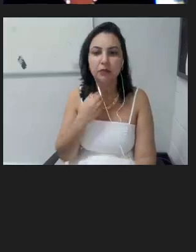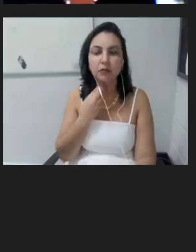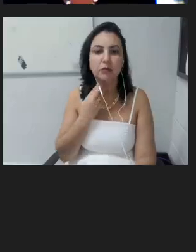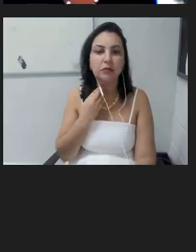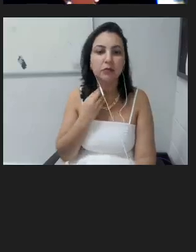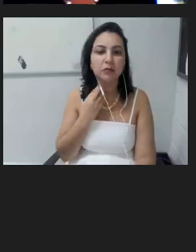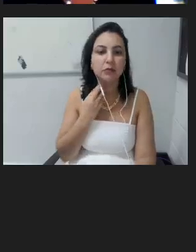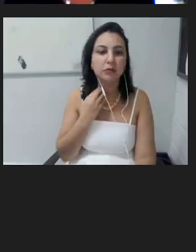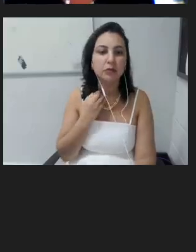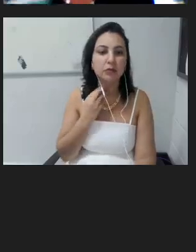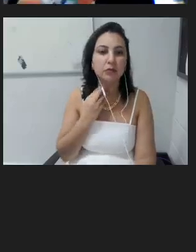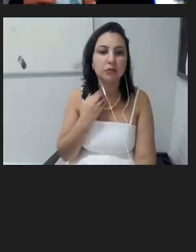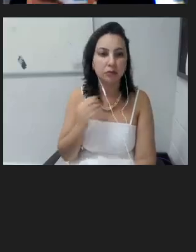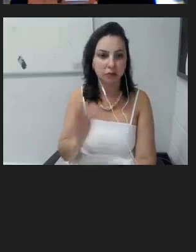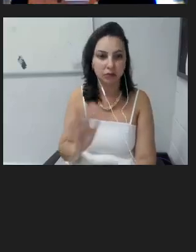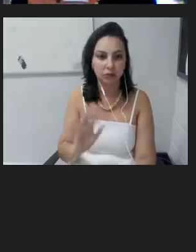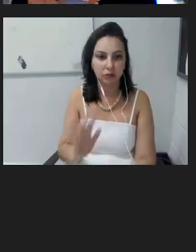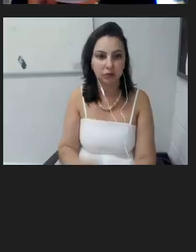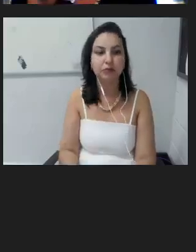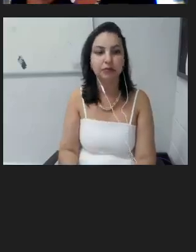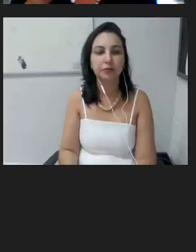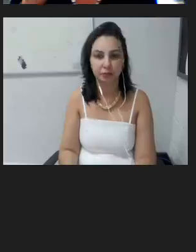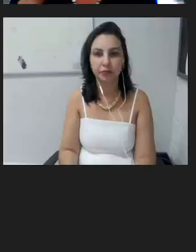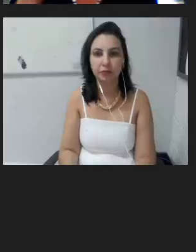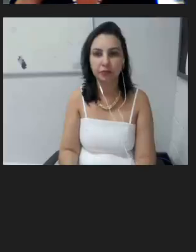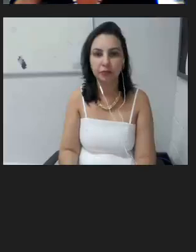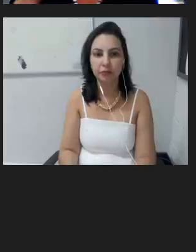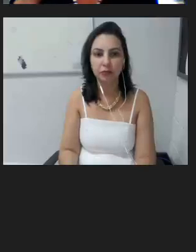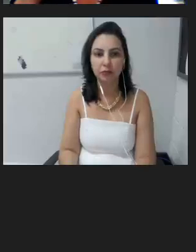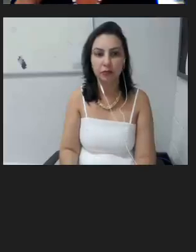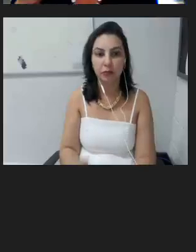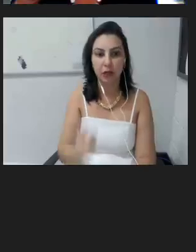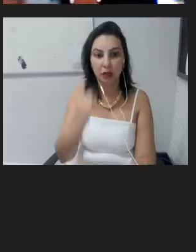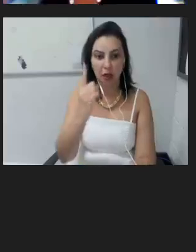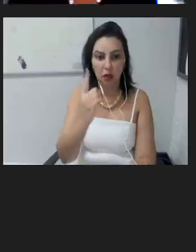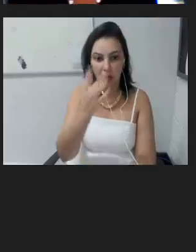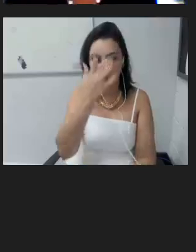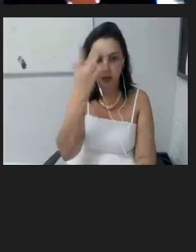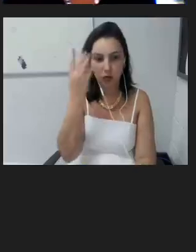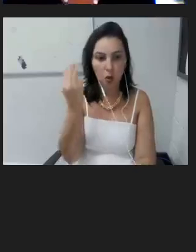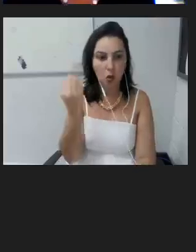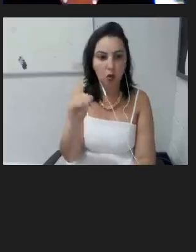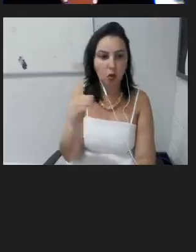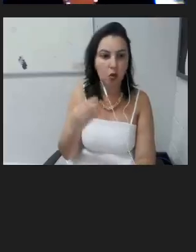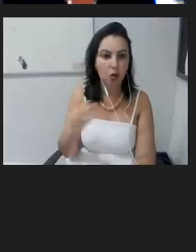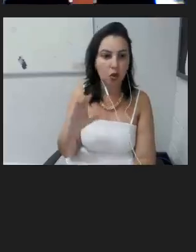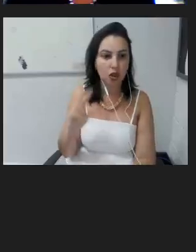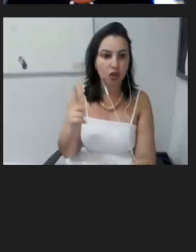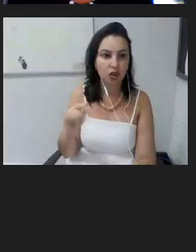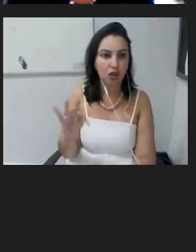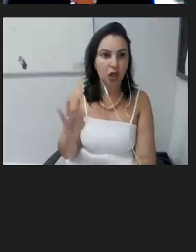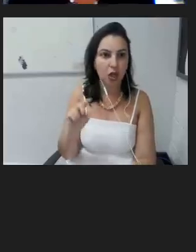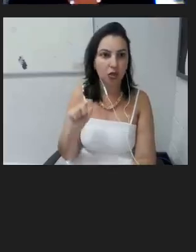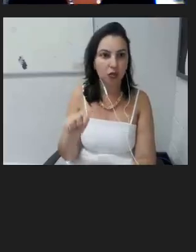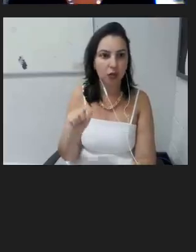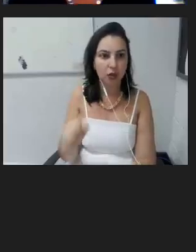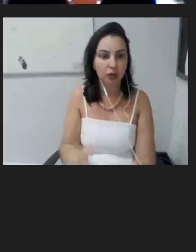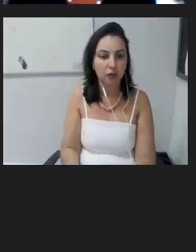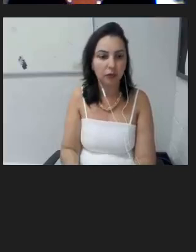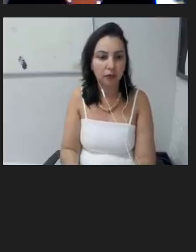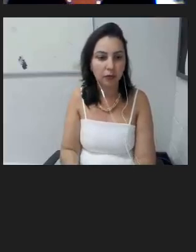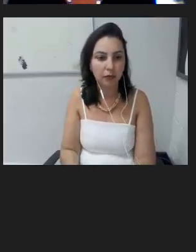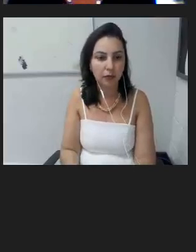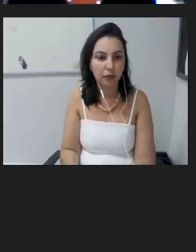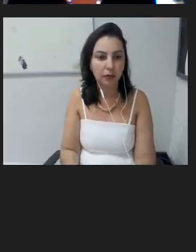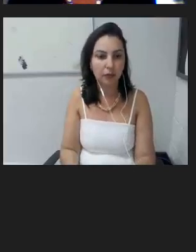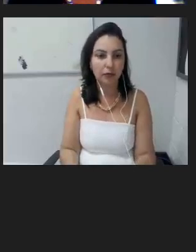Por enquanto, não. Então, bom. Tem um colega que colocou aqui no bate-papo, ele se propôs